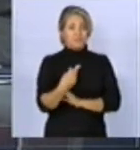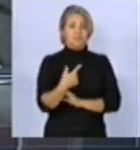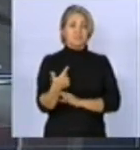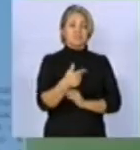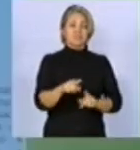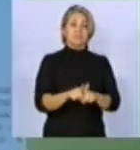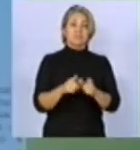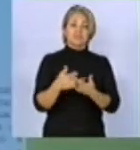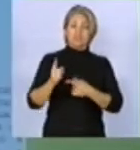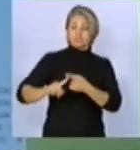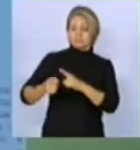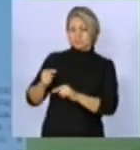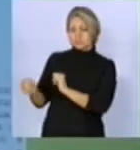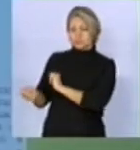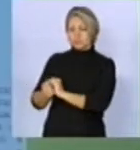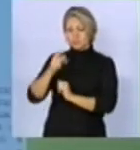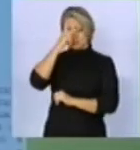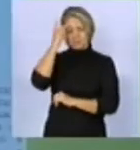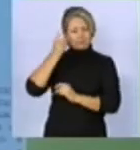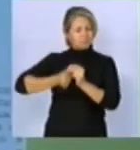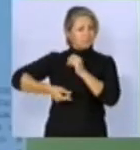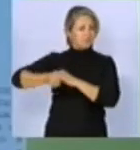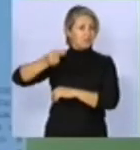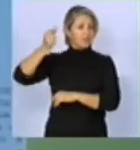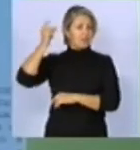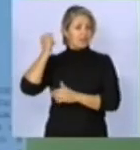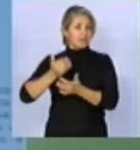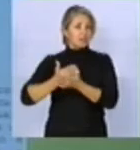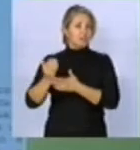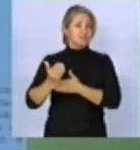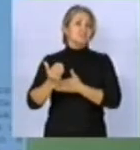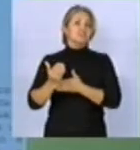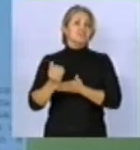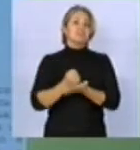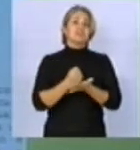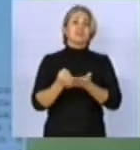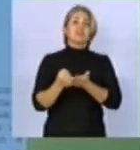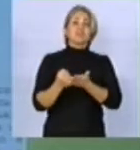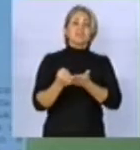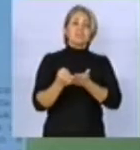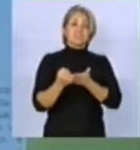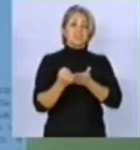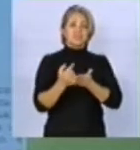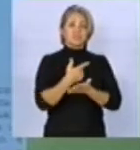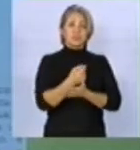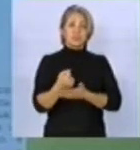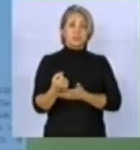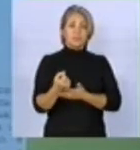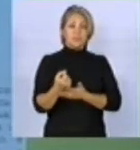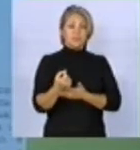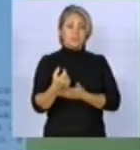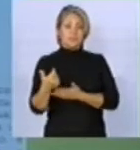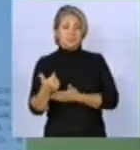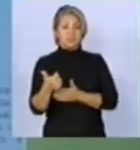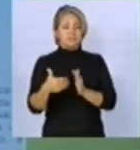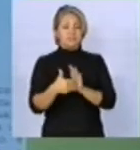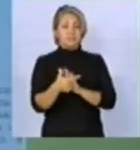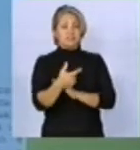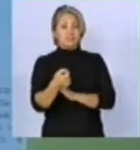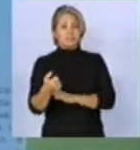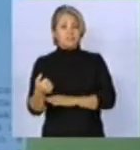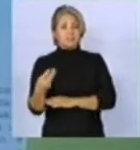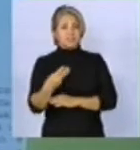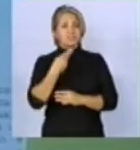pessoal a 26 anos essa daí a desde essa a começando 2002/2003 a 11 safras que eles vem insistindo toda vez em